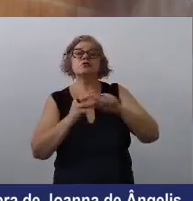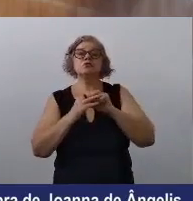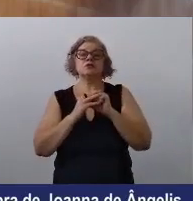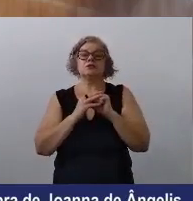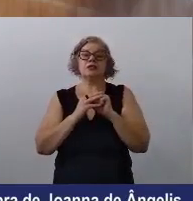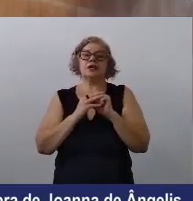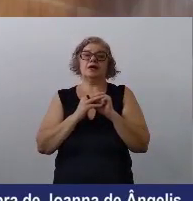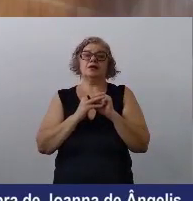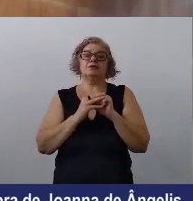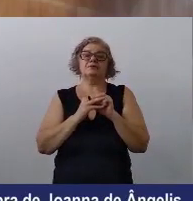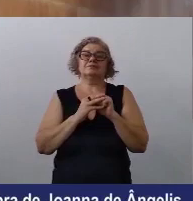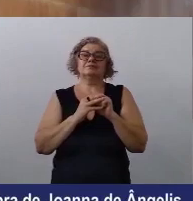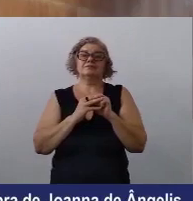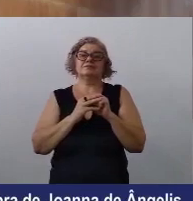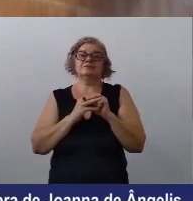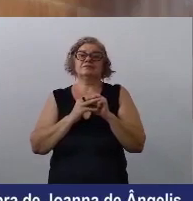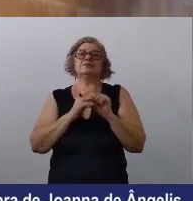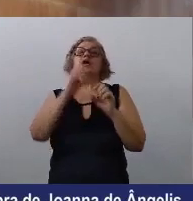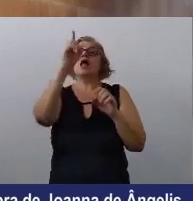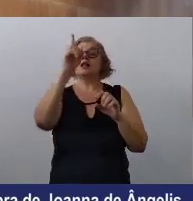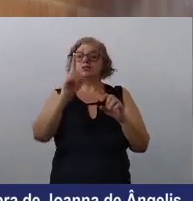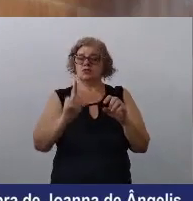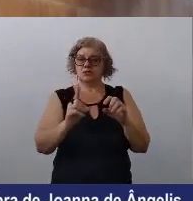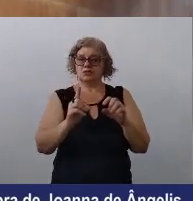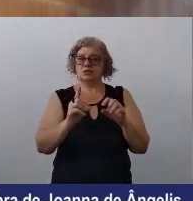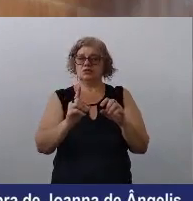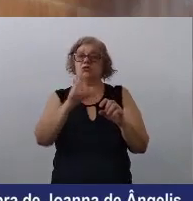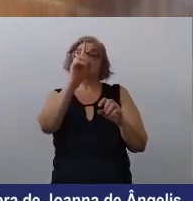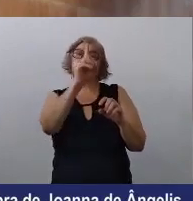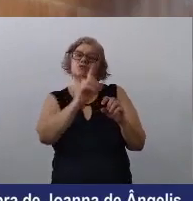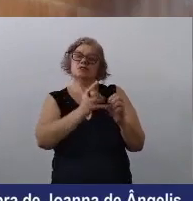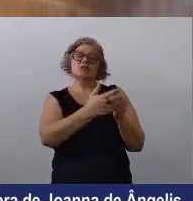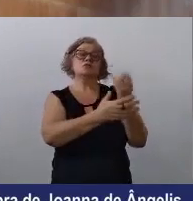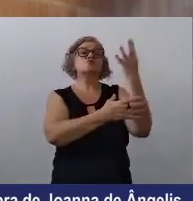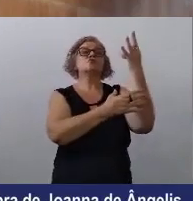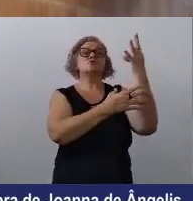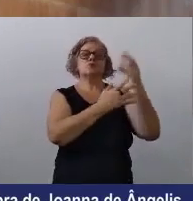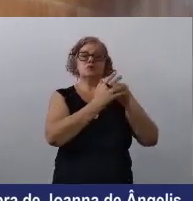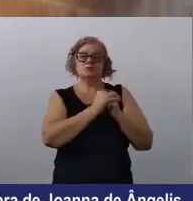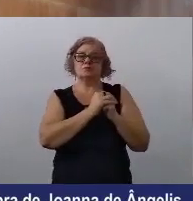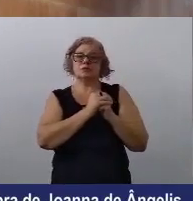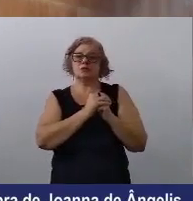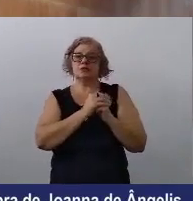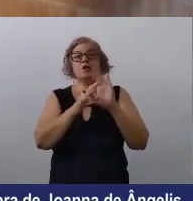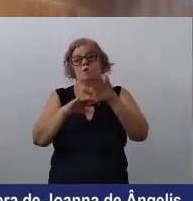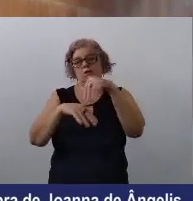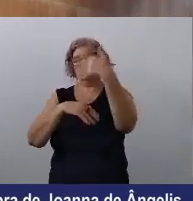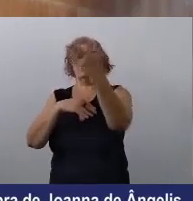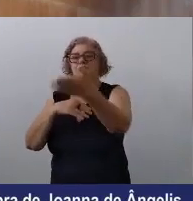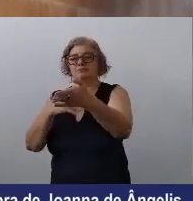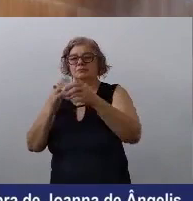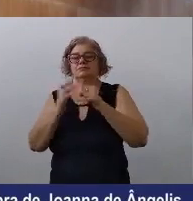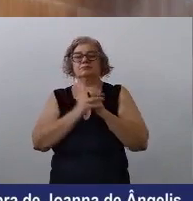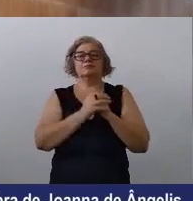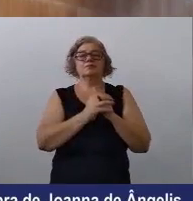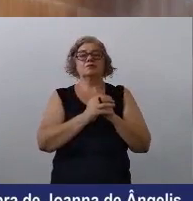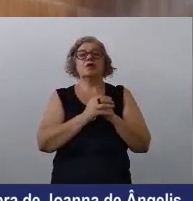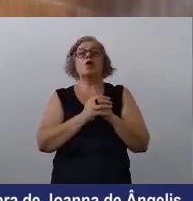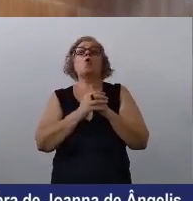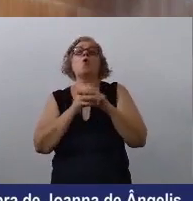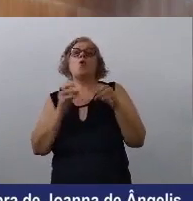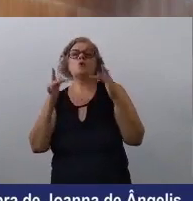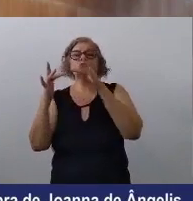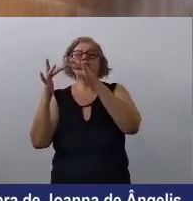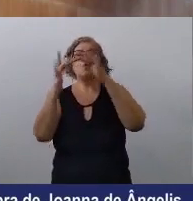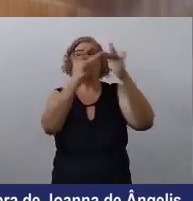terra, só na condição de dirigente de núcleos espíritas, fora, naturalmente,